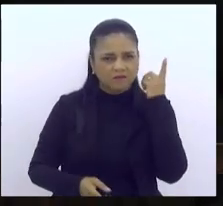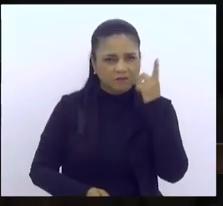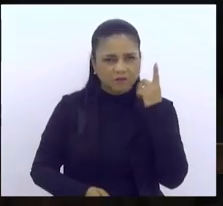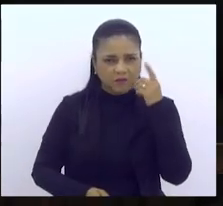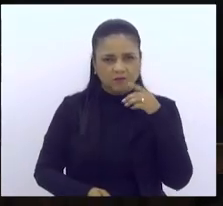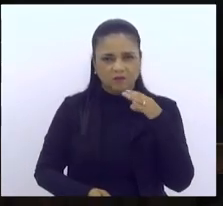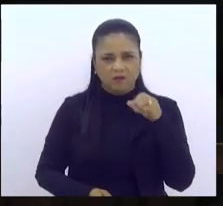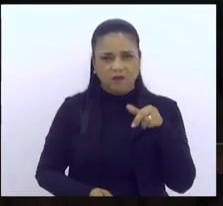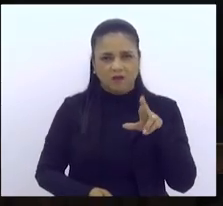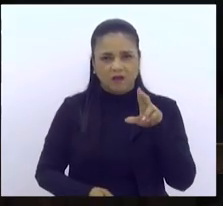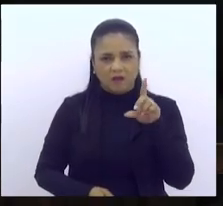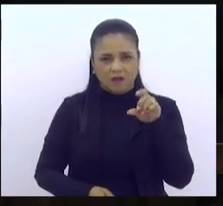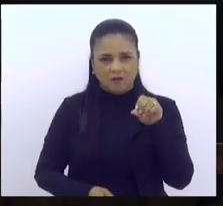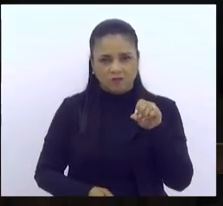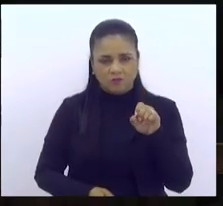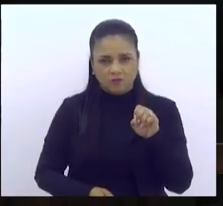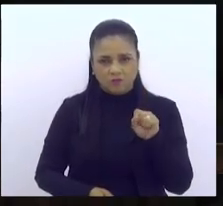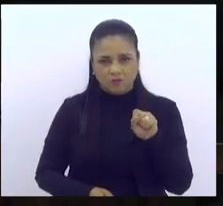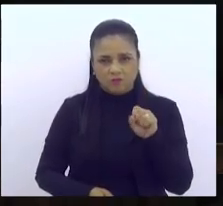falar?